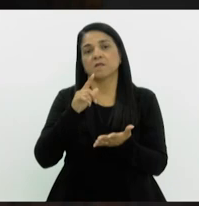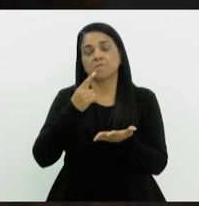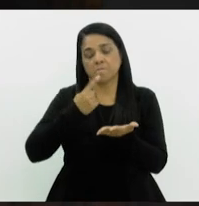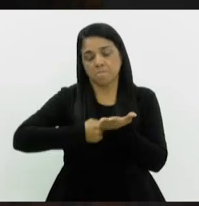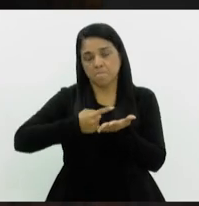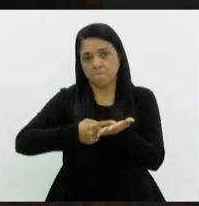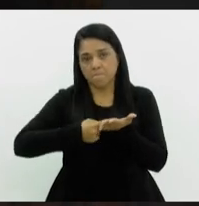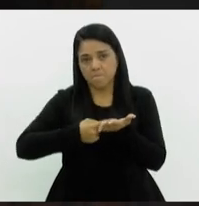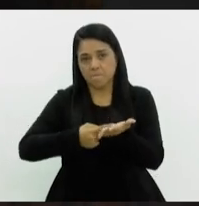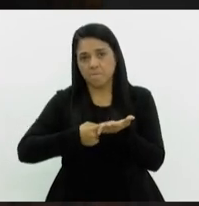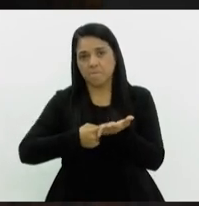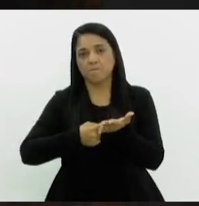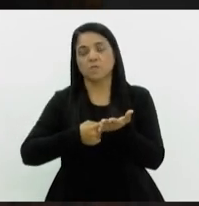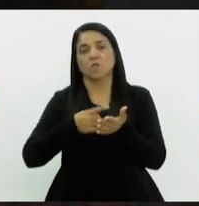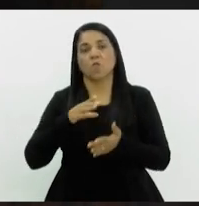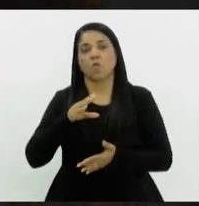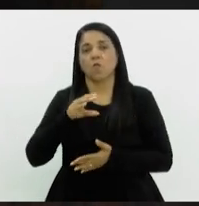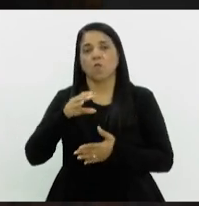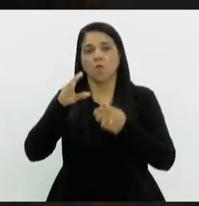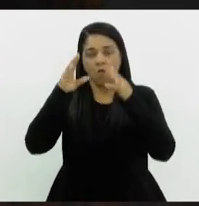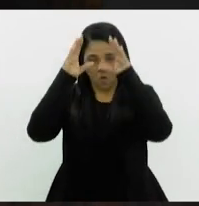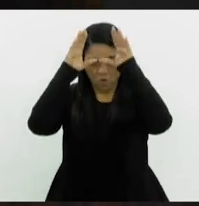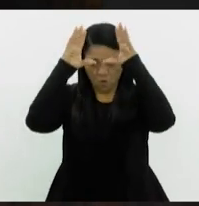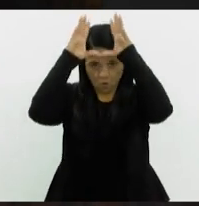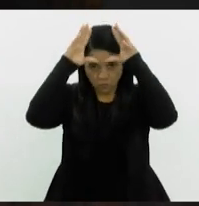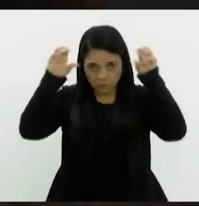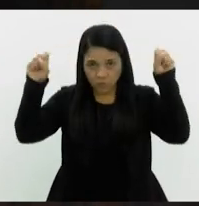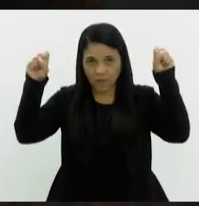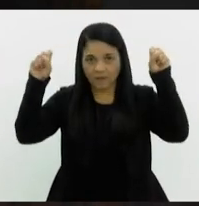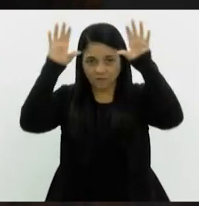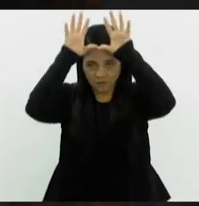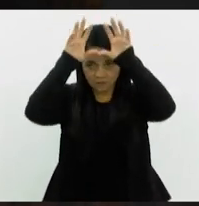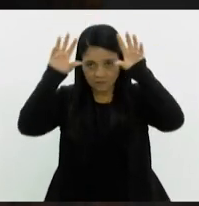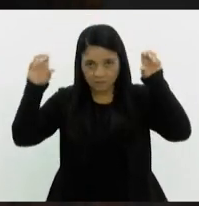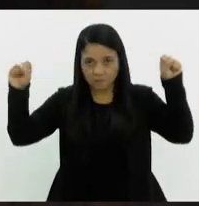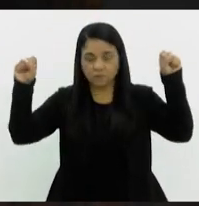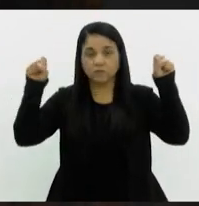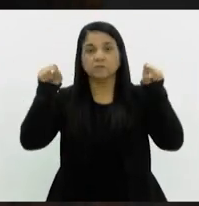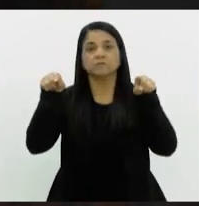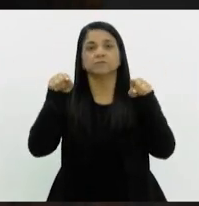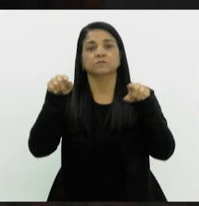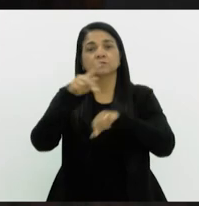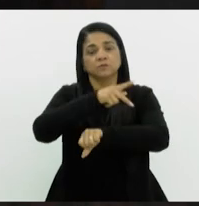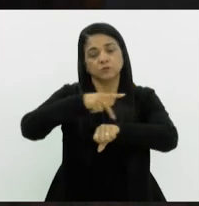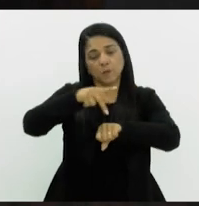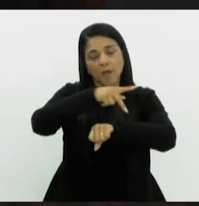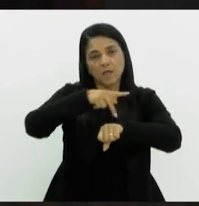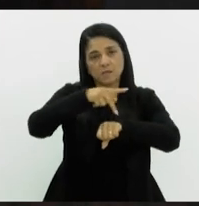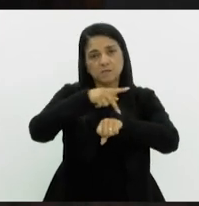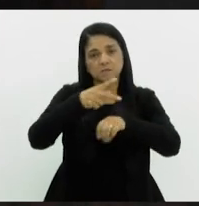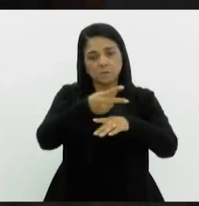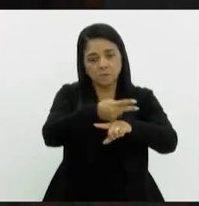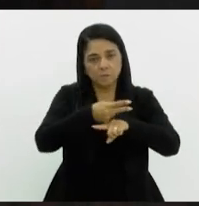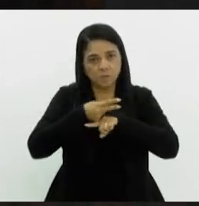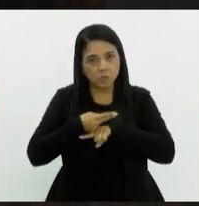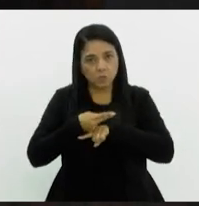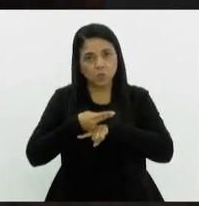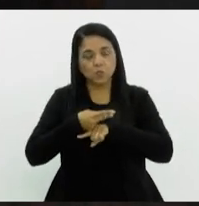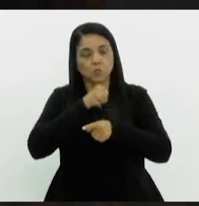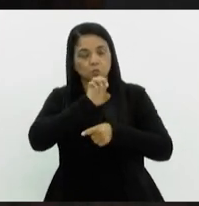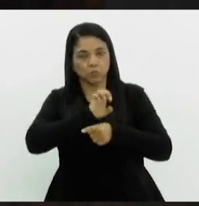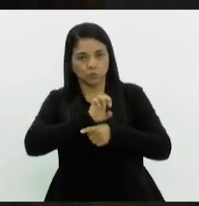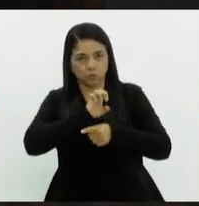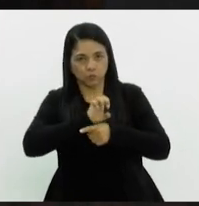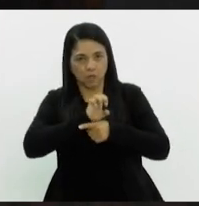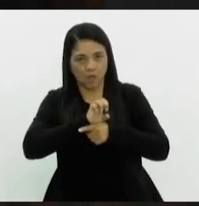agendamentos com os consulados, deputada Marta Rocha, com os países que procuram o Estado através